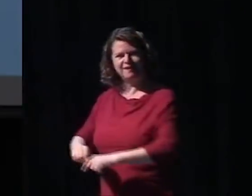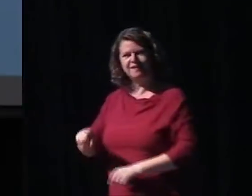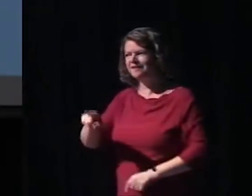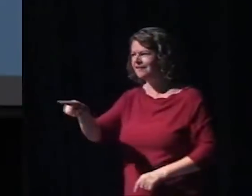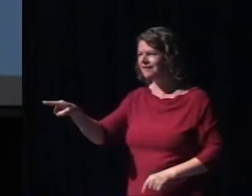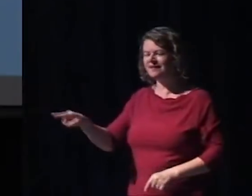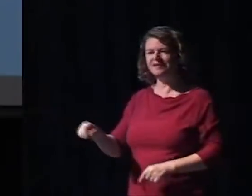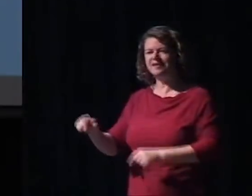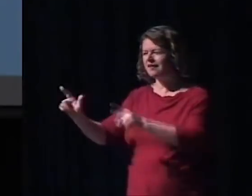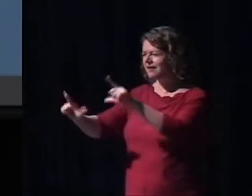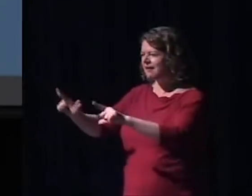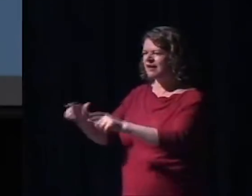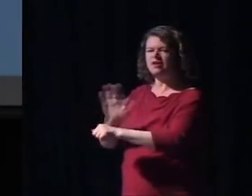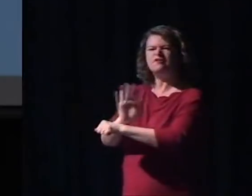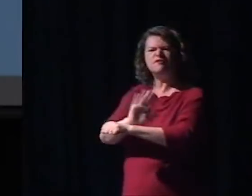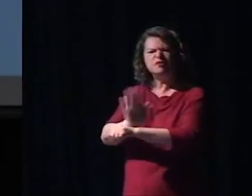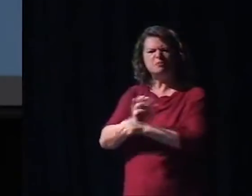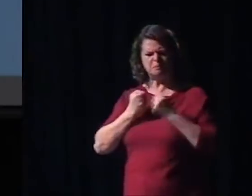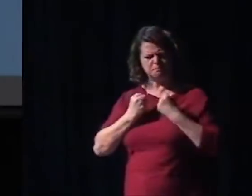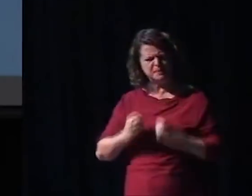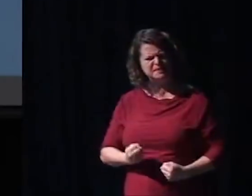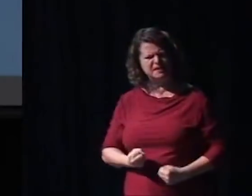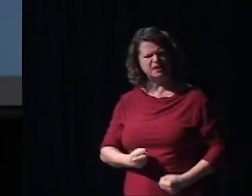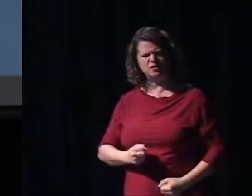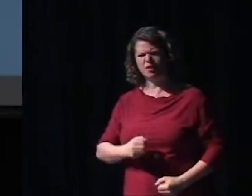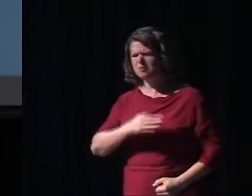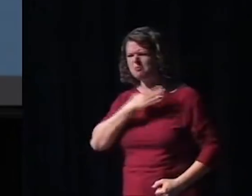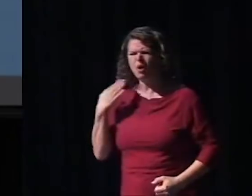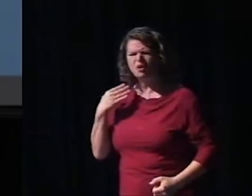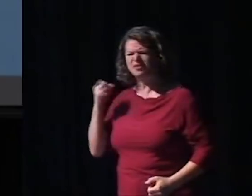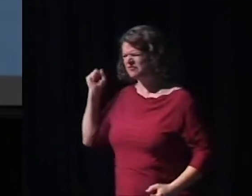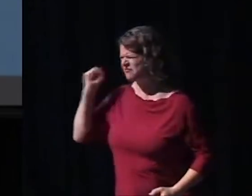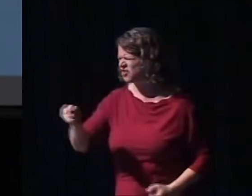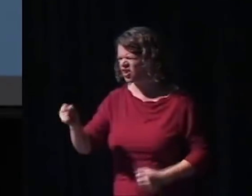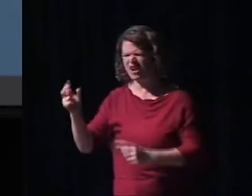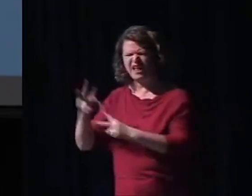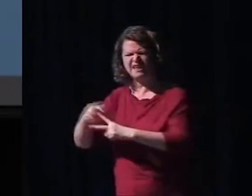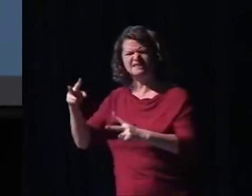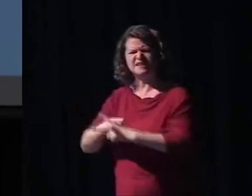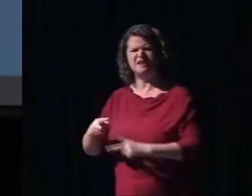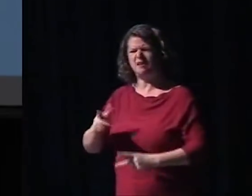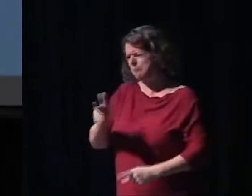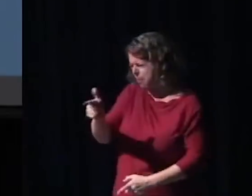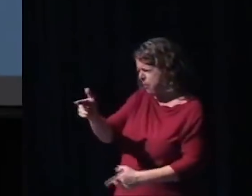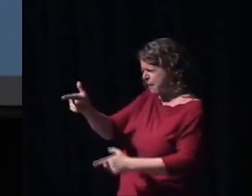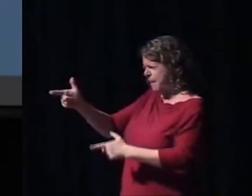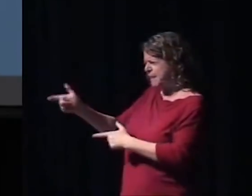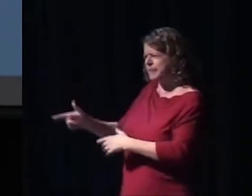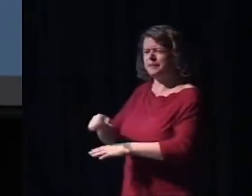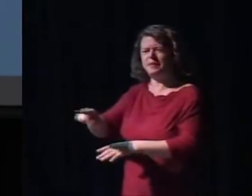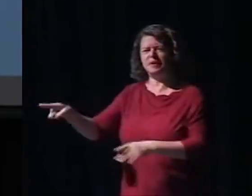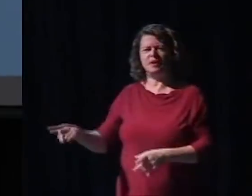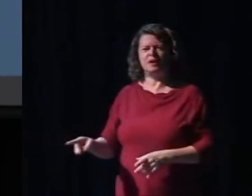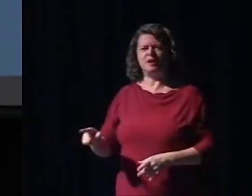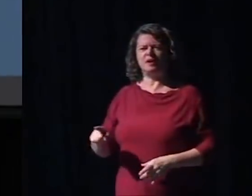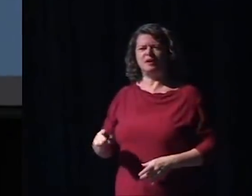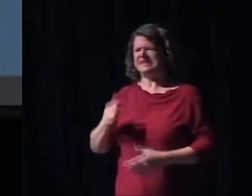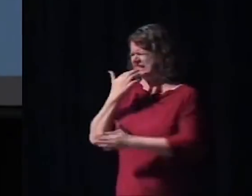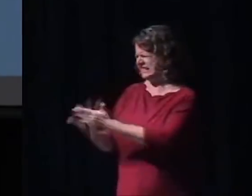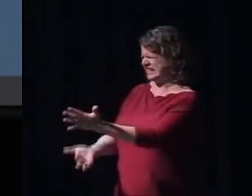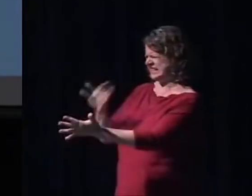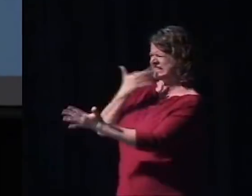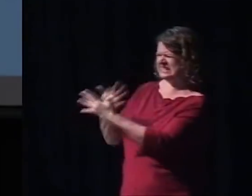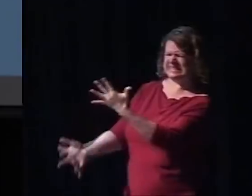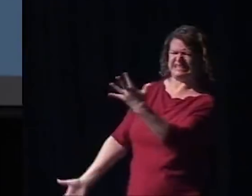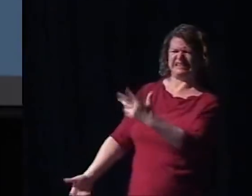morte, que é sangue, que é brutalidade, e o coração já está tão contaminado pela ciranda que acha que